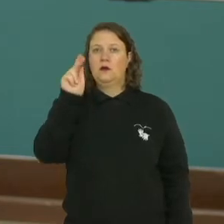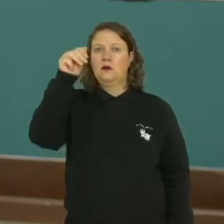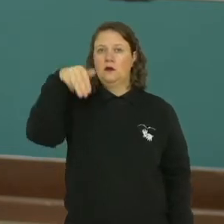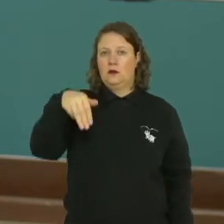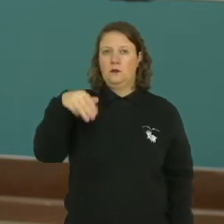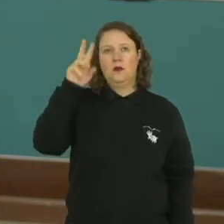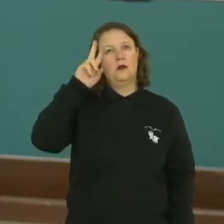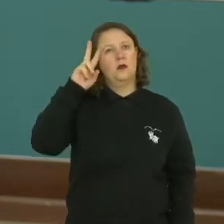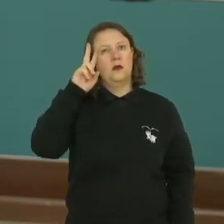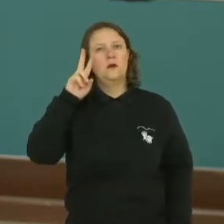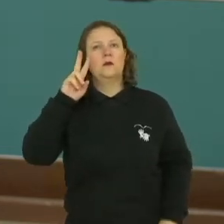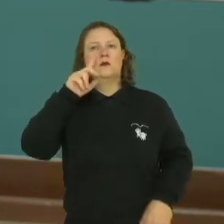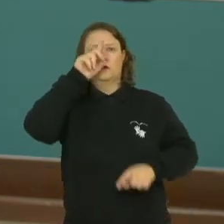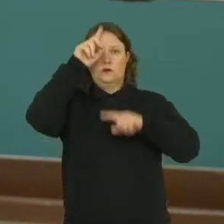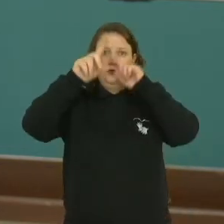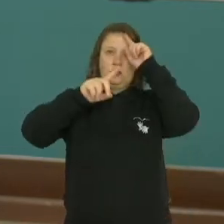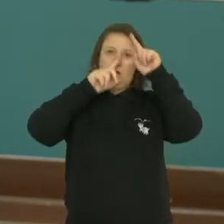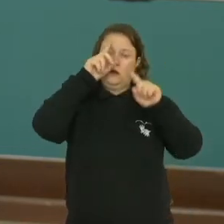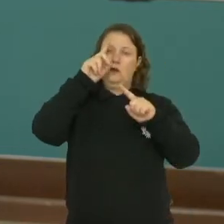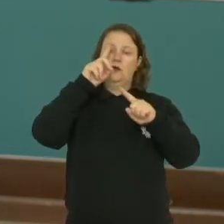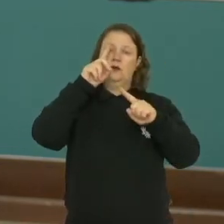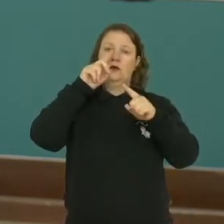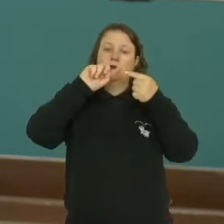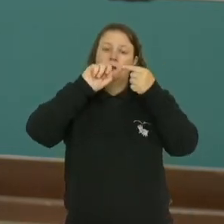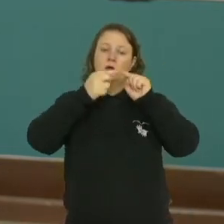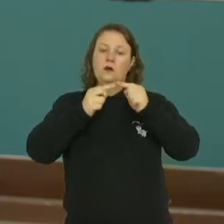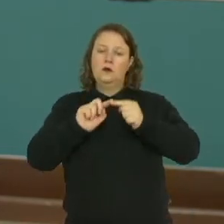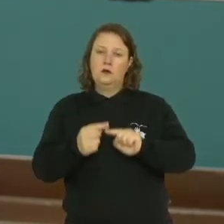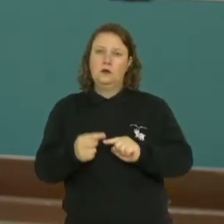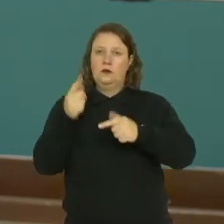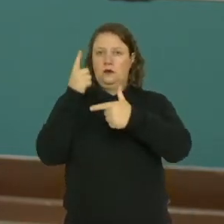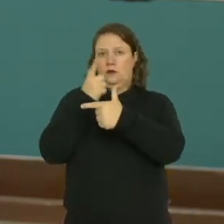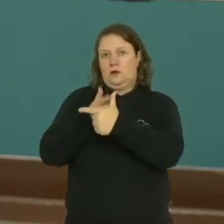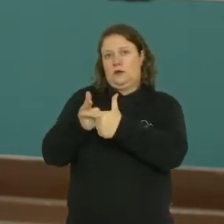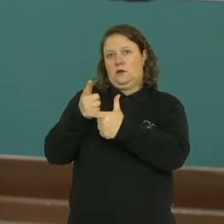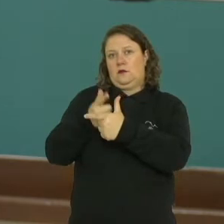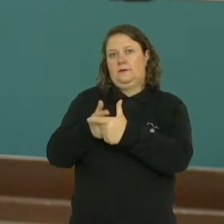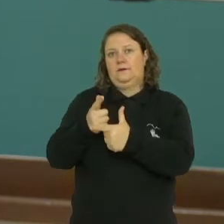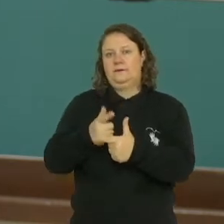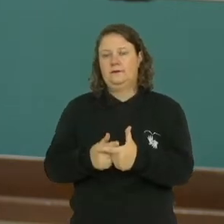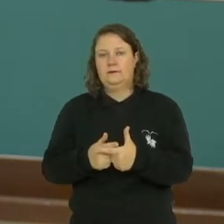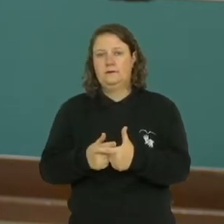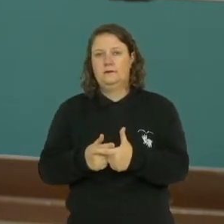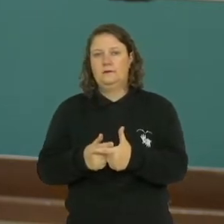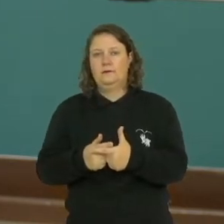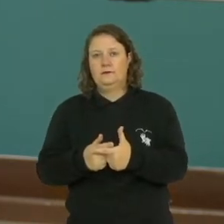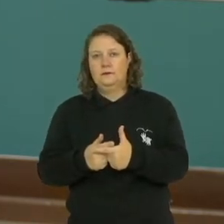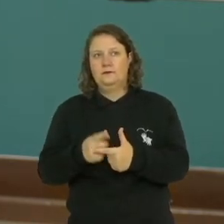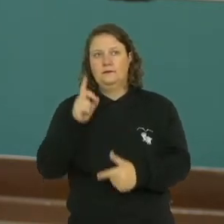da divisão. Eu quero saber, dentro do 512, quanto o